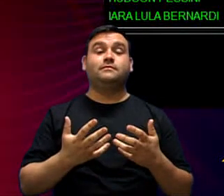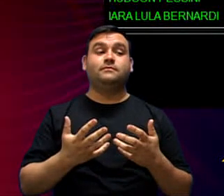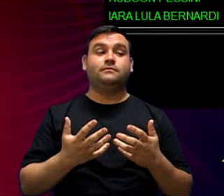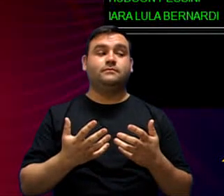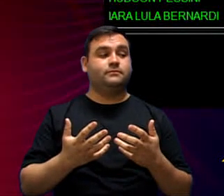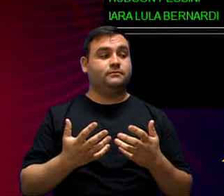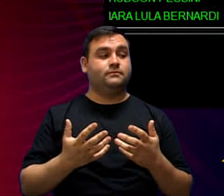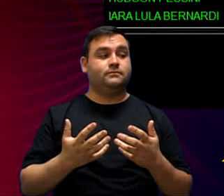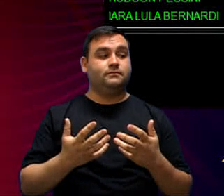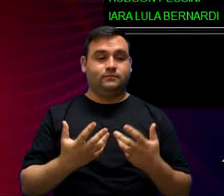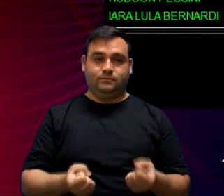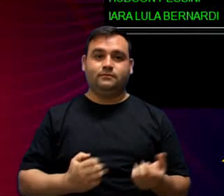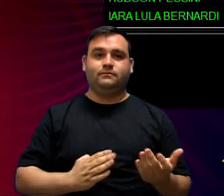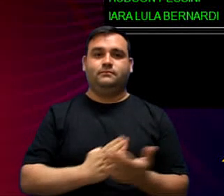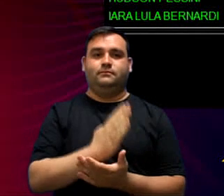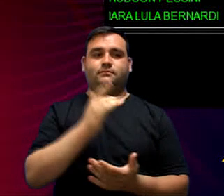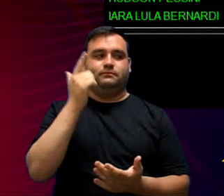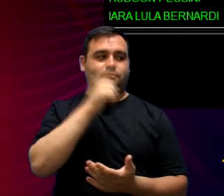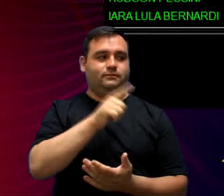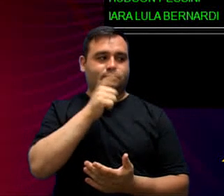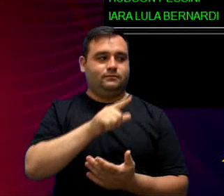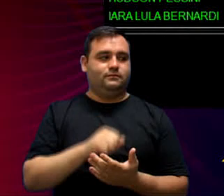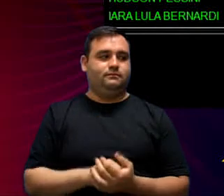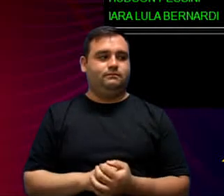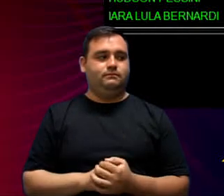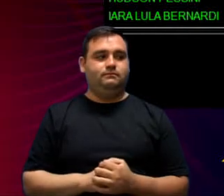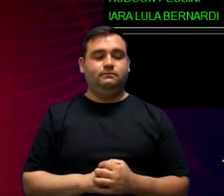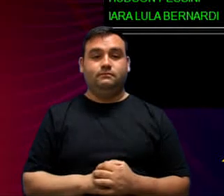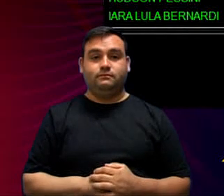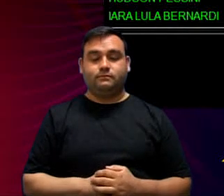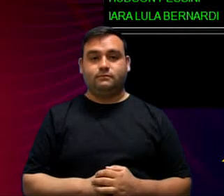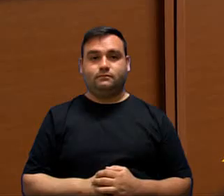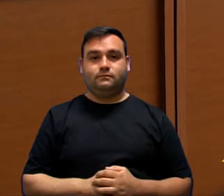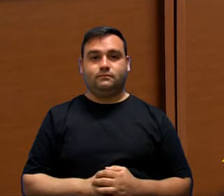Fica aprovado, pastor.